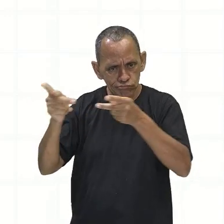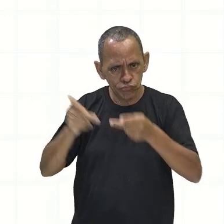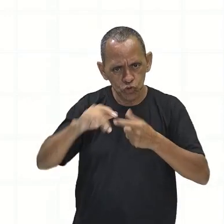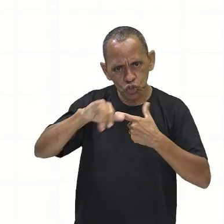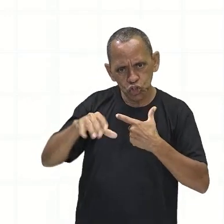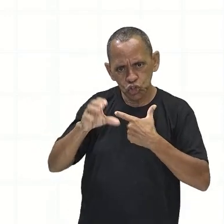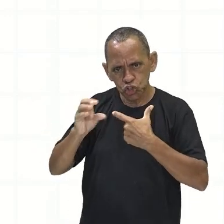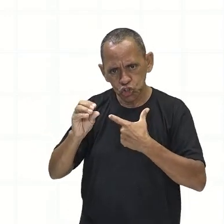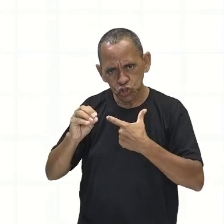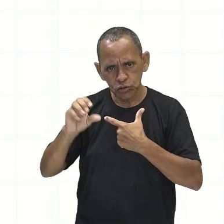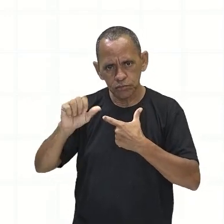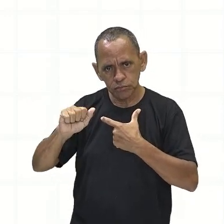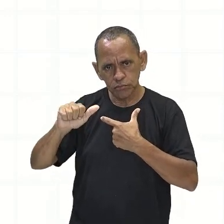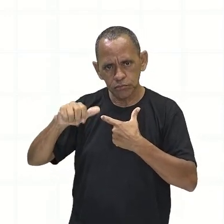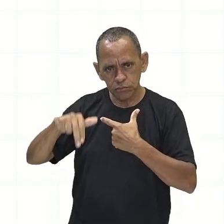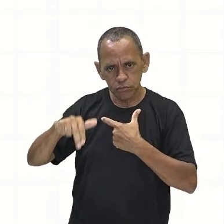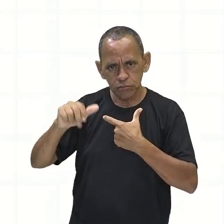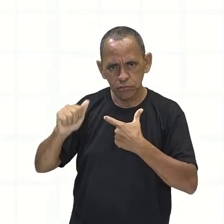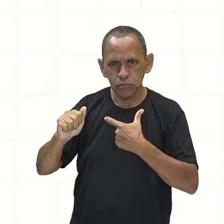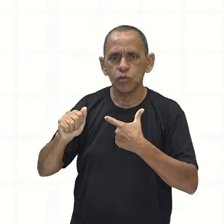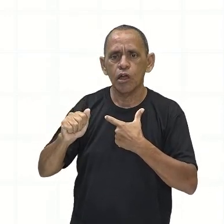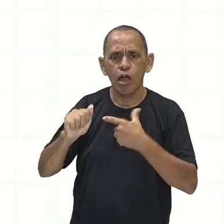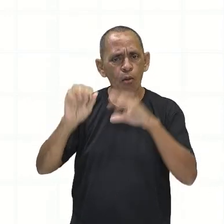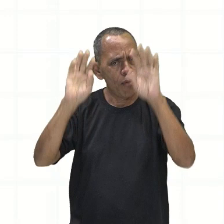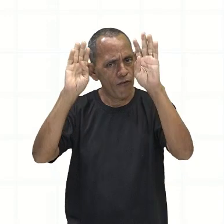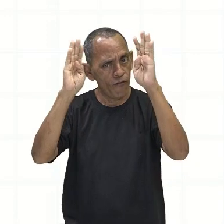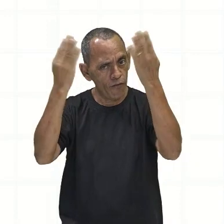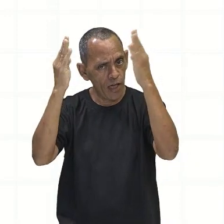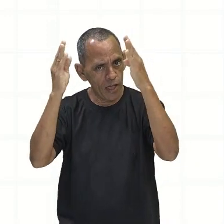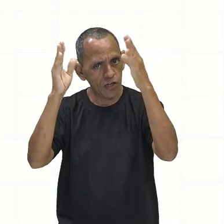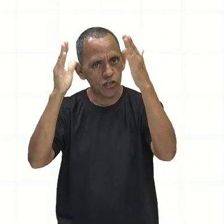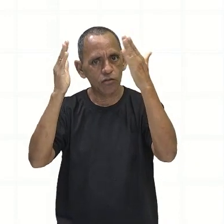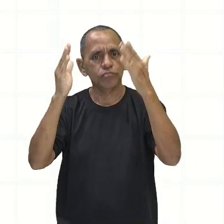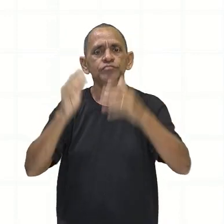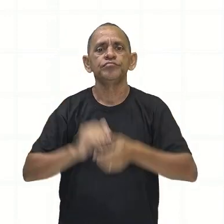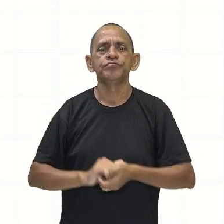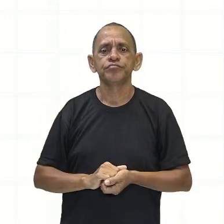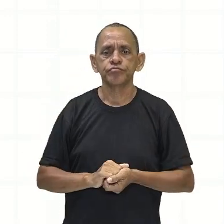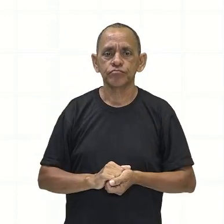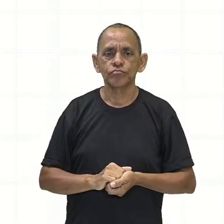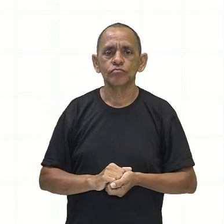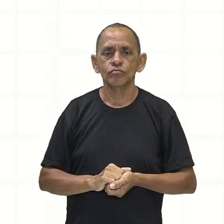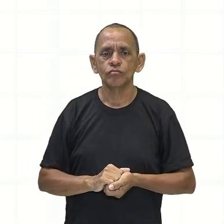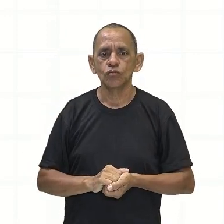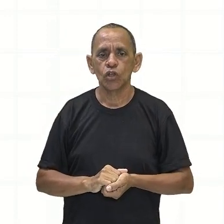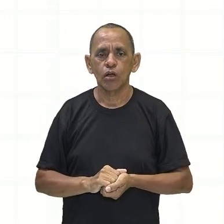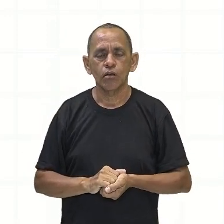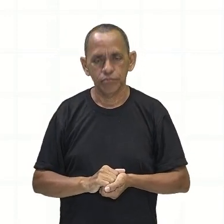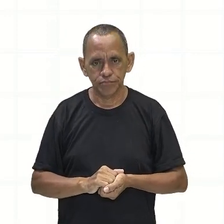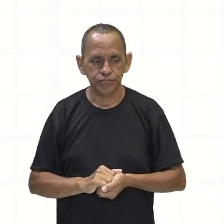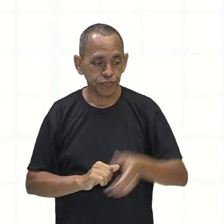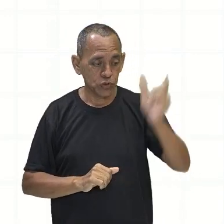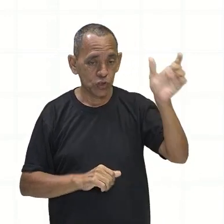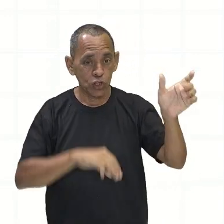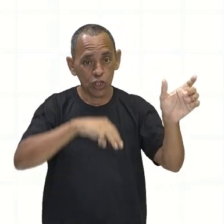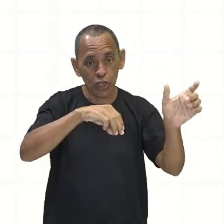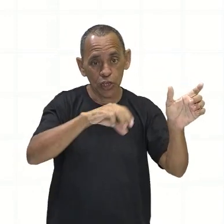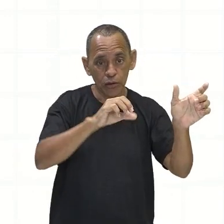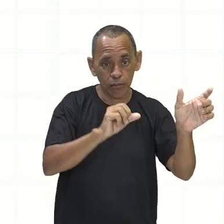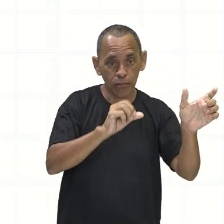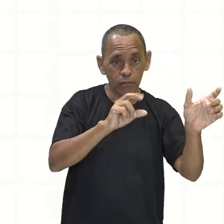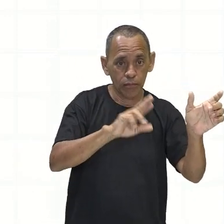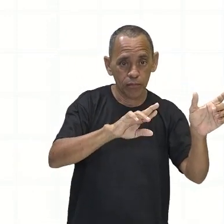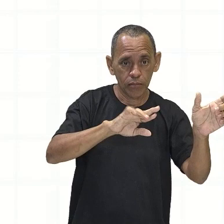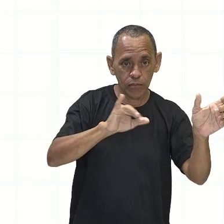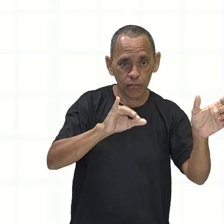festa. Muito bem. Então, o Mário seria o eu aqui. substituindo um nome, um substantivo.